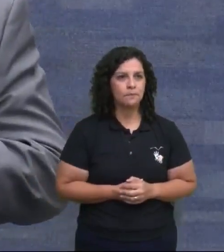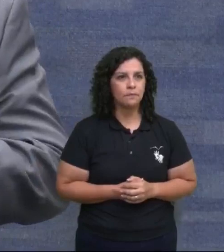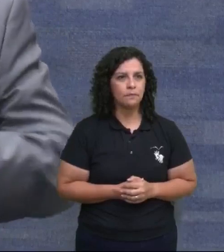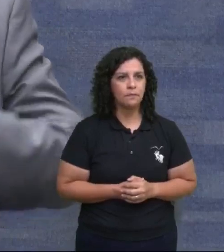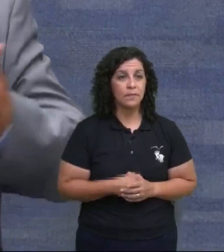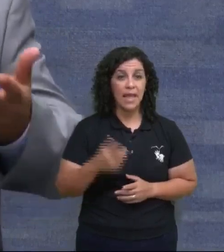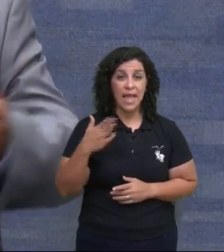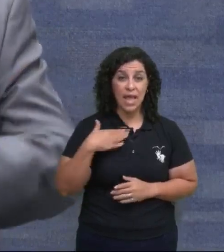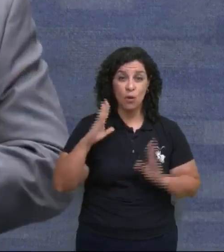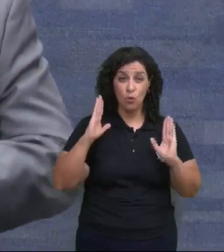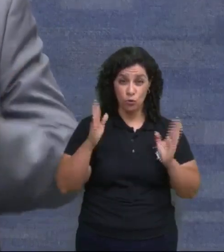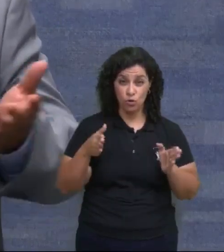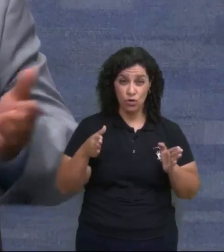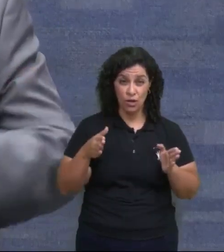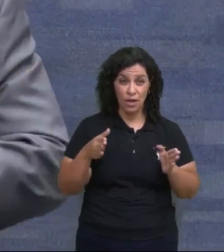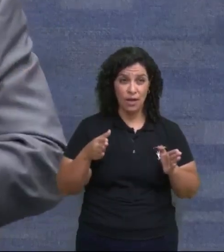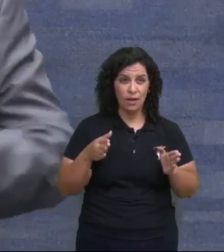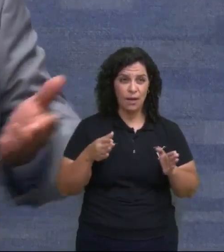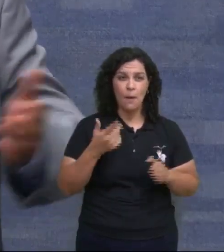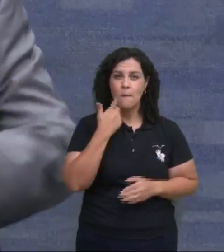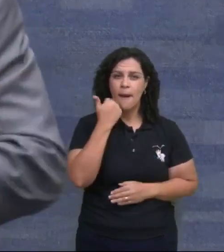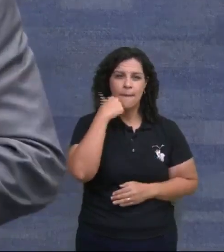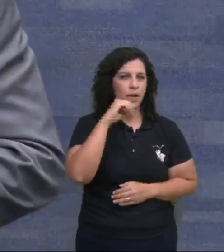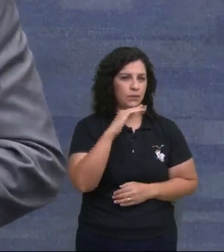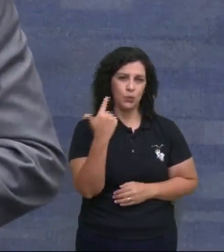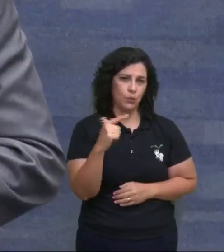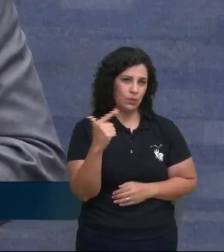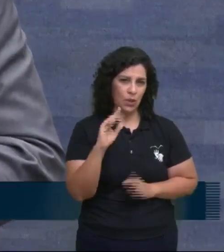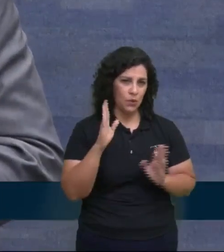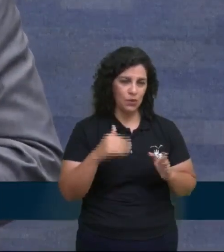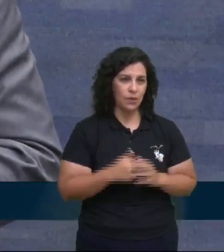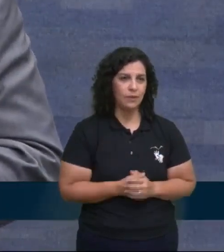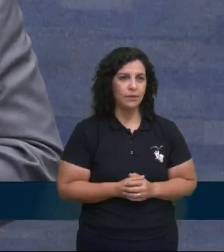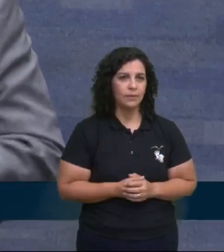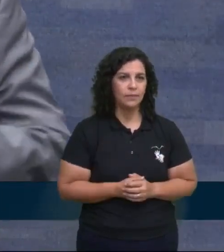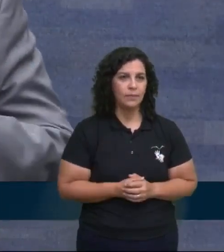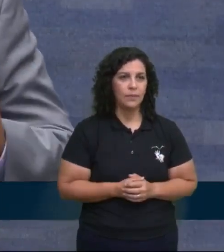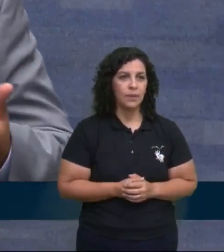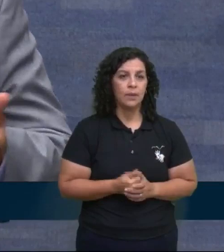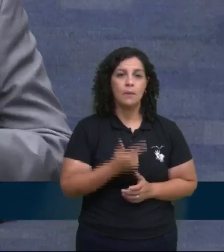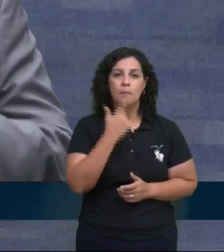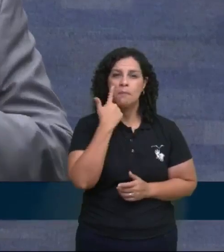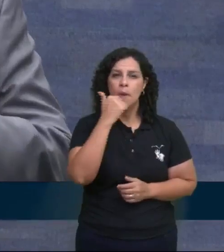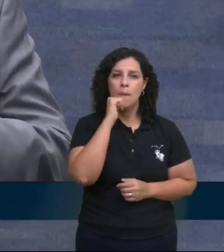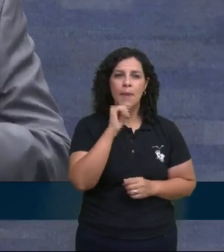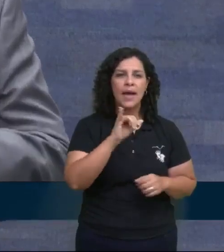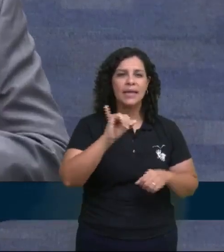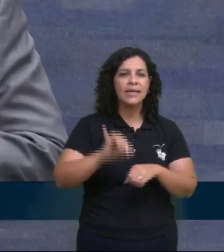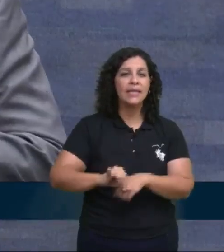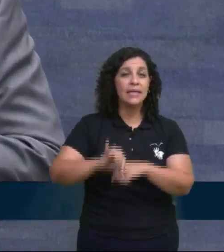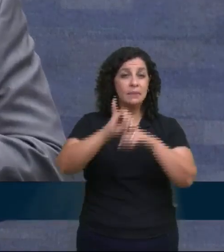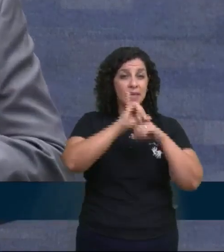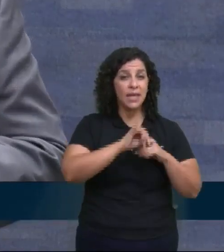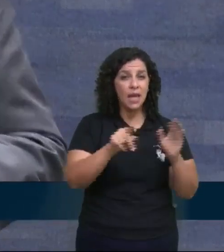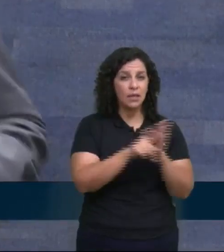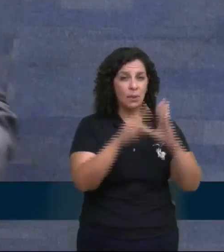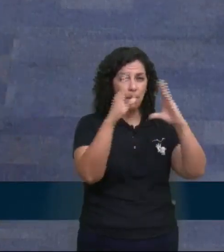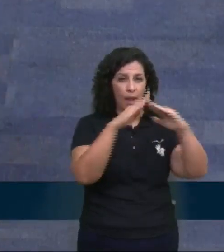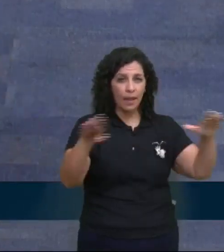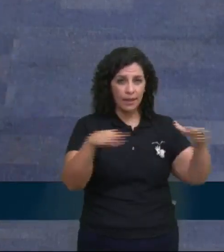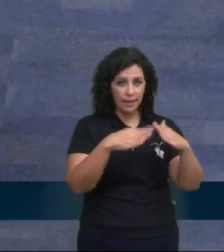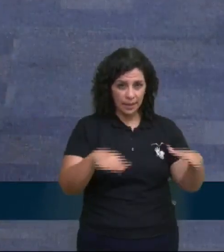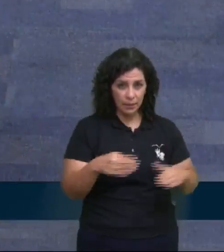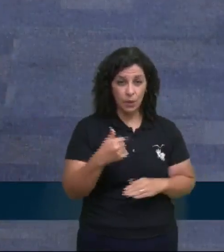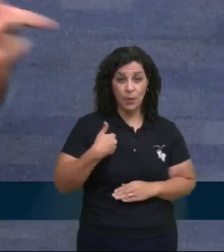Eu fui guindado à política, eu não tenho mais pai nem mãe. E o meu pai, imigrante libanês, quando eu tinha 20 anos de idade,